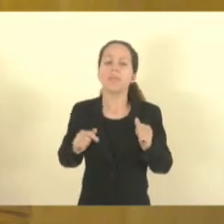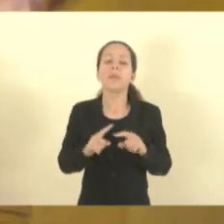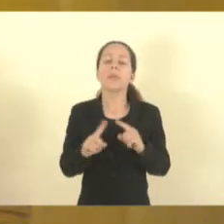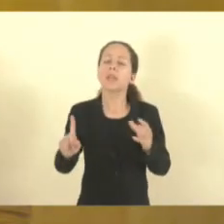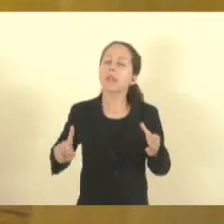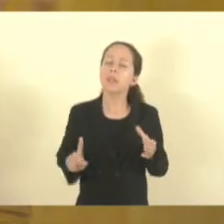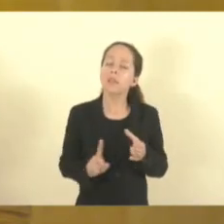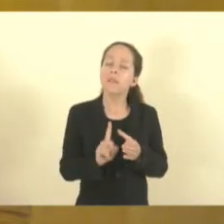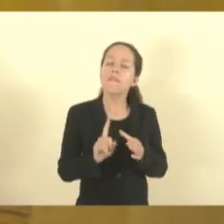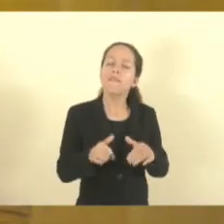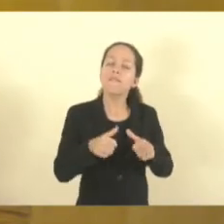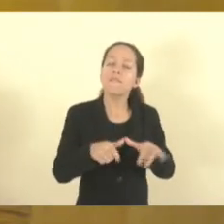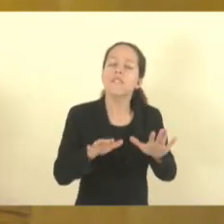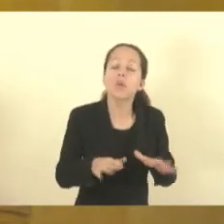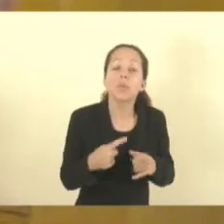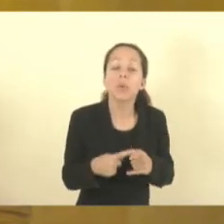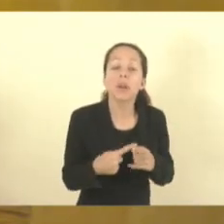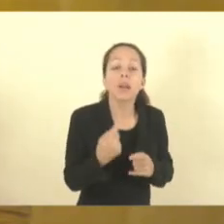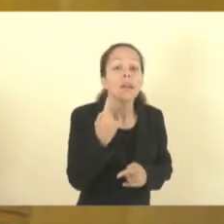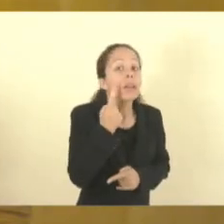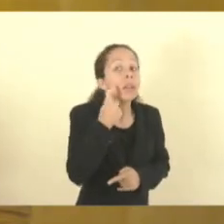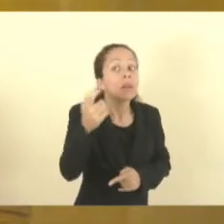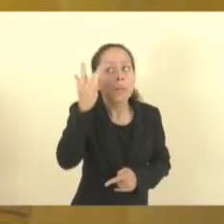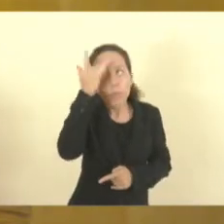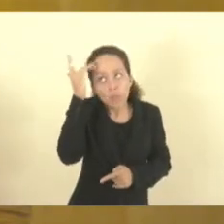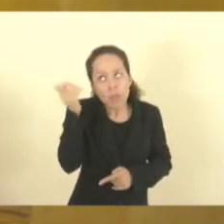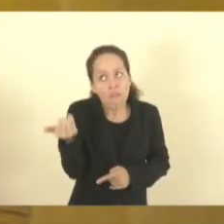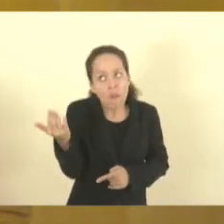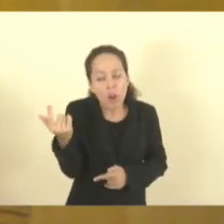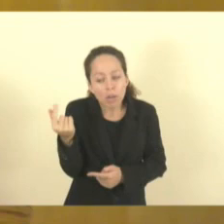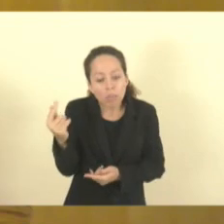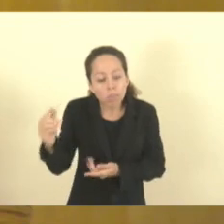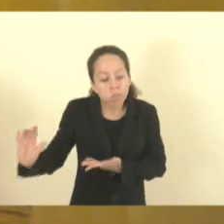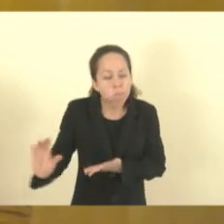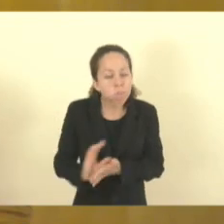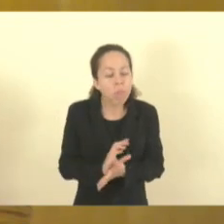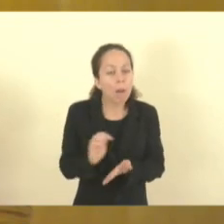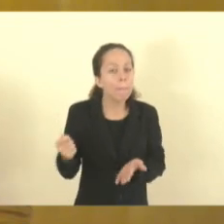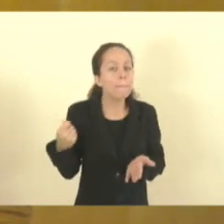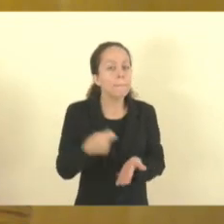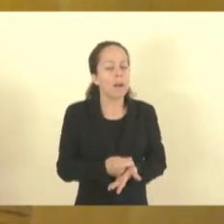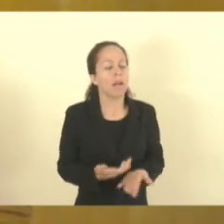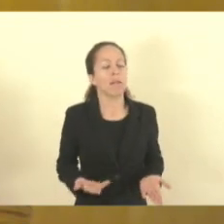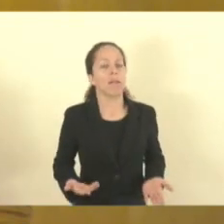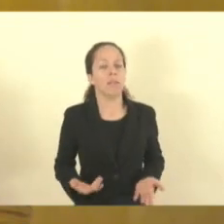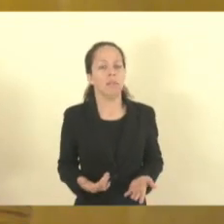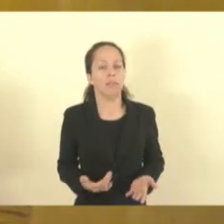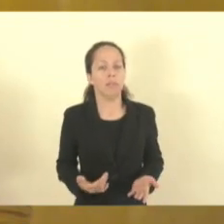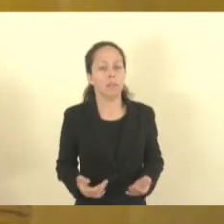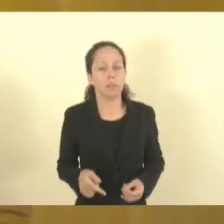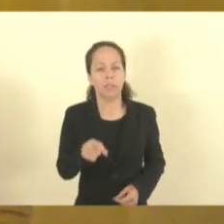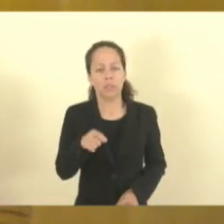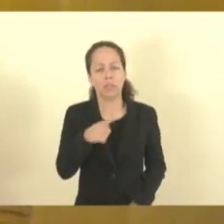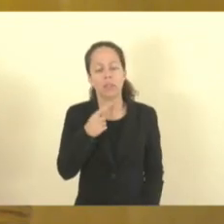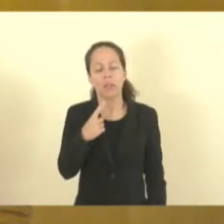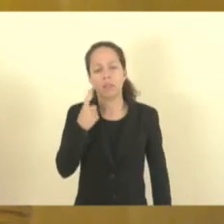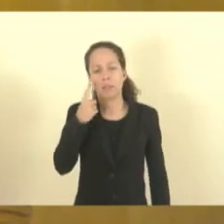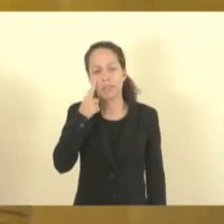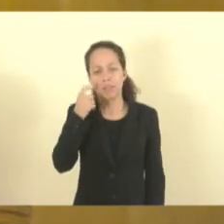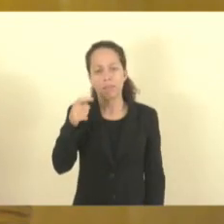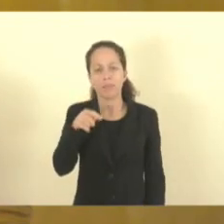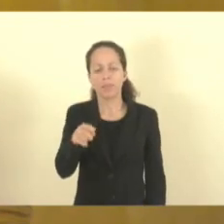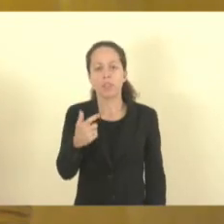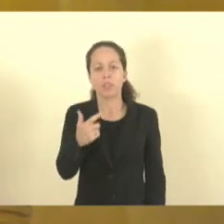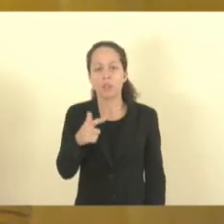interesses econômicos e interesses inconfessáveis devem pairar sobre essa decisão, de mesmo sem uma